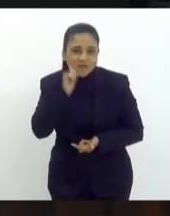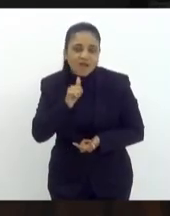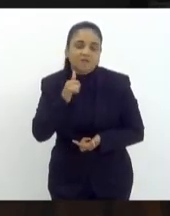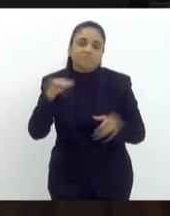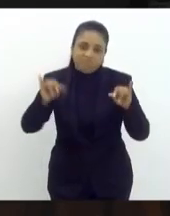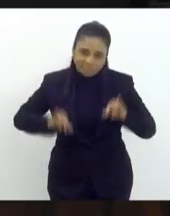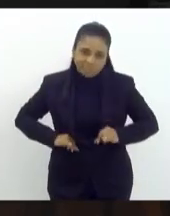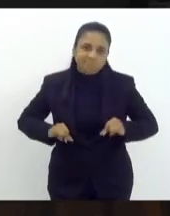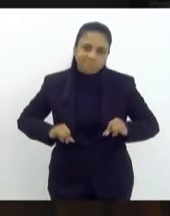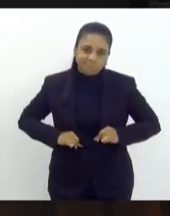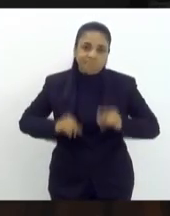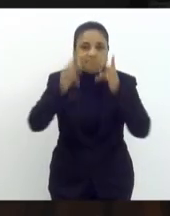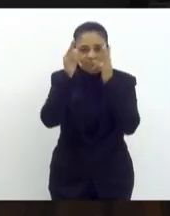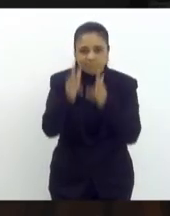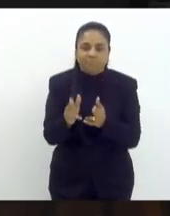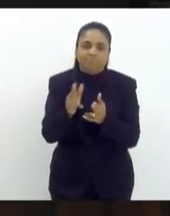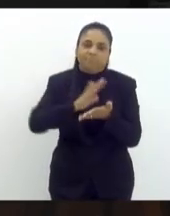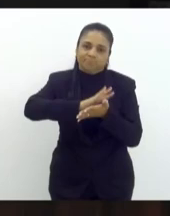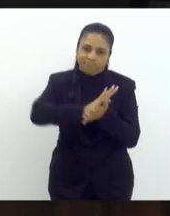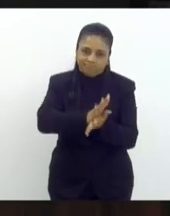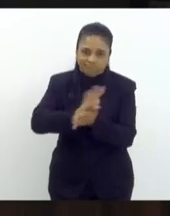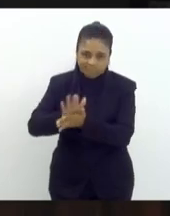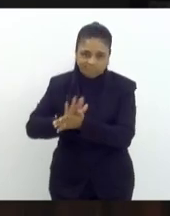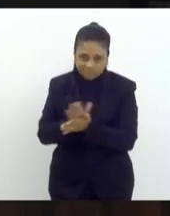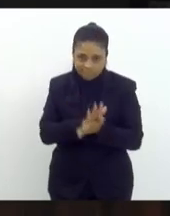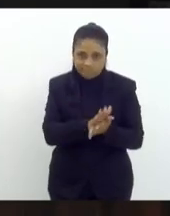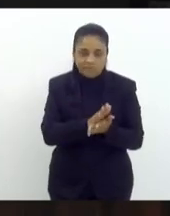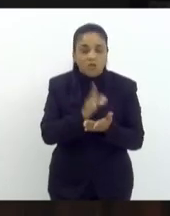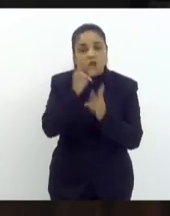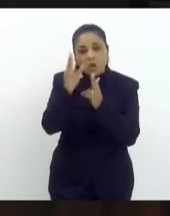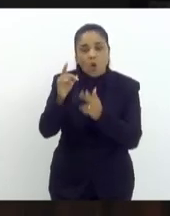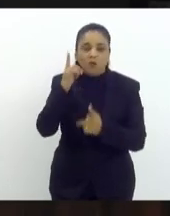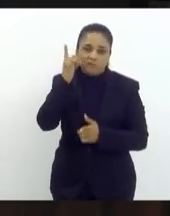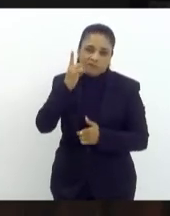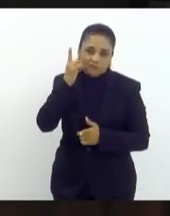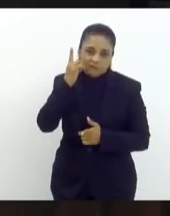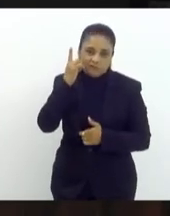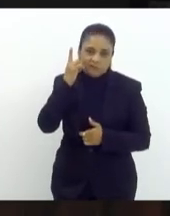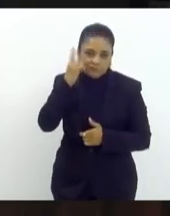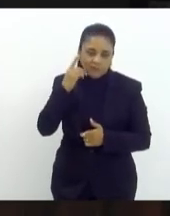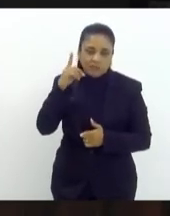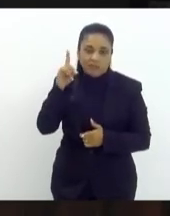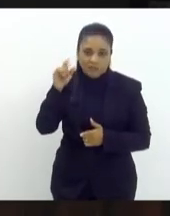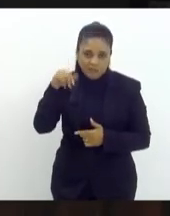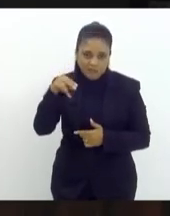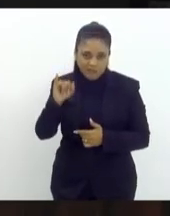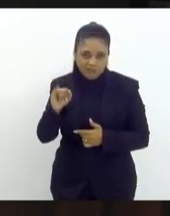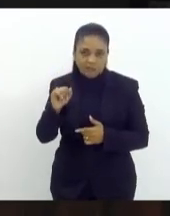sofrendo os mesmos dano e como disse a Dani eu não quero que ninguém passe mais pelo que a gente vem passando